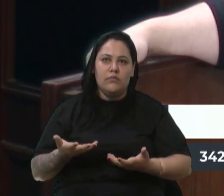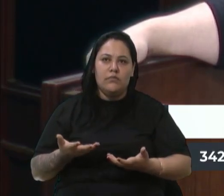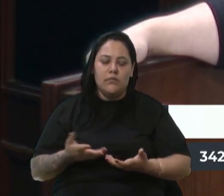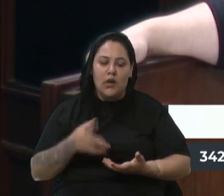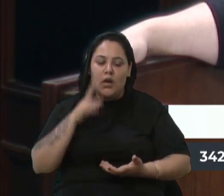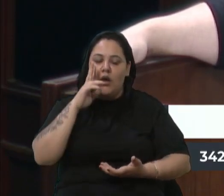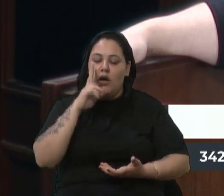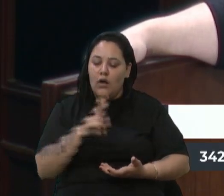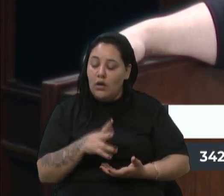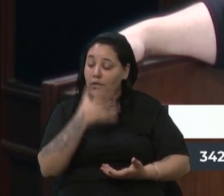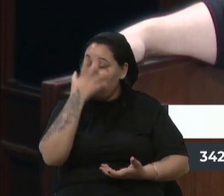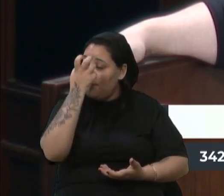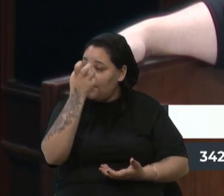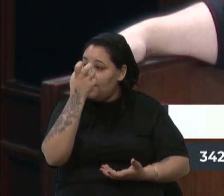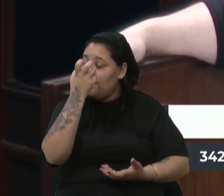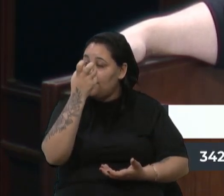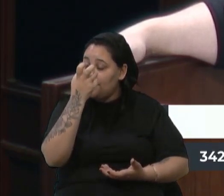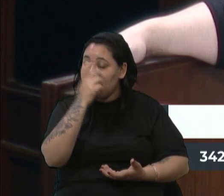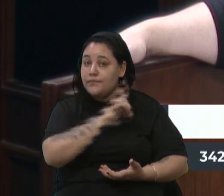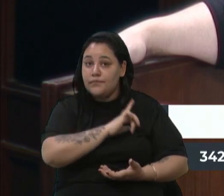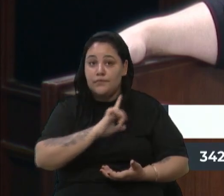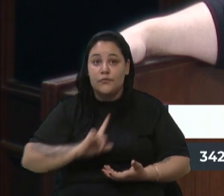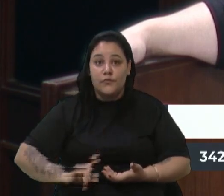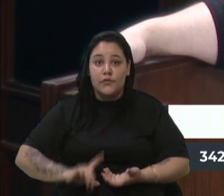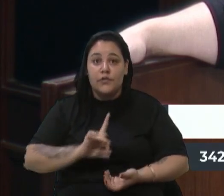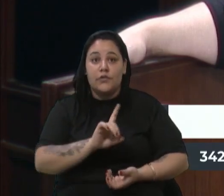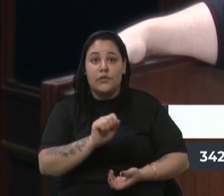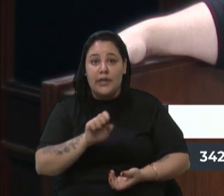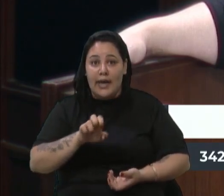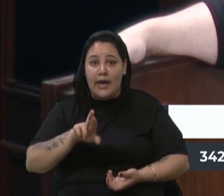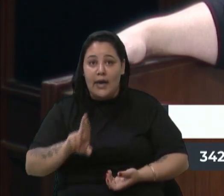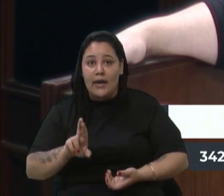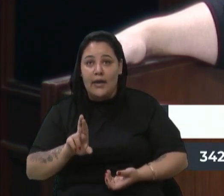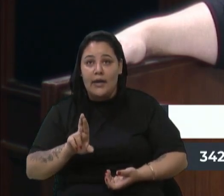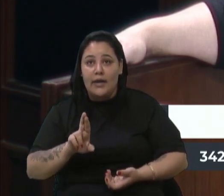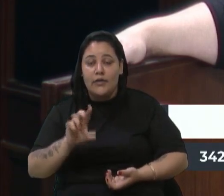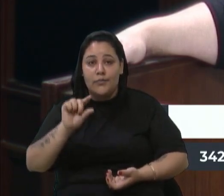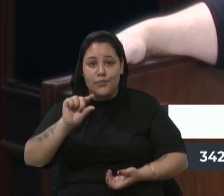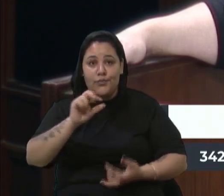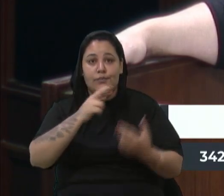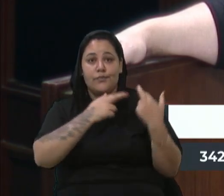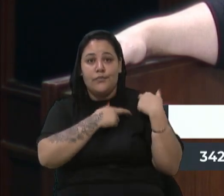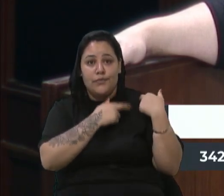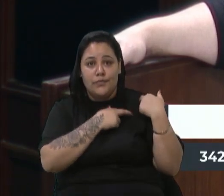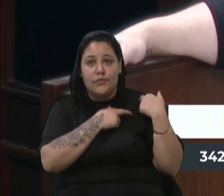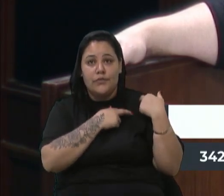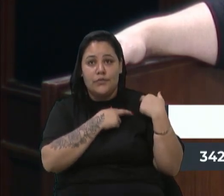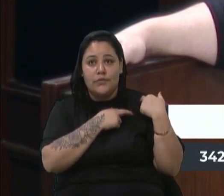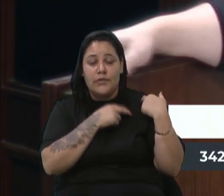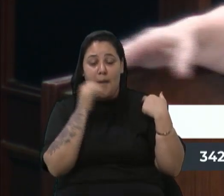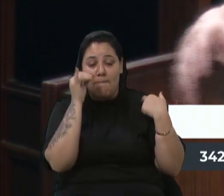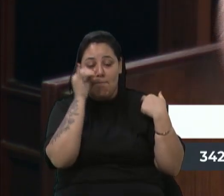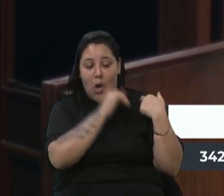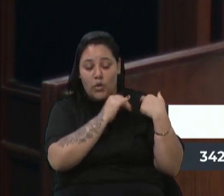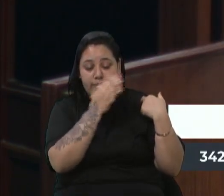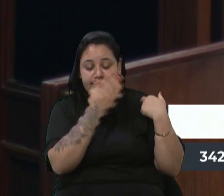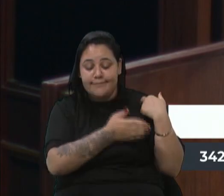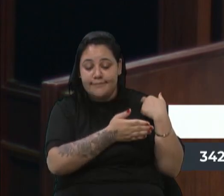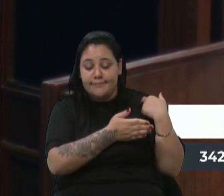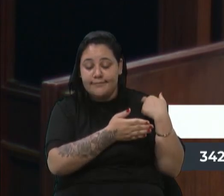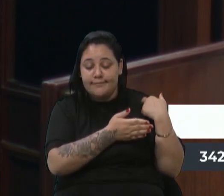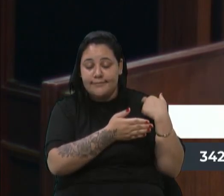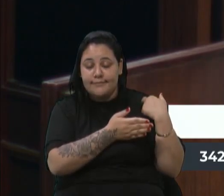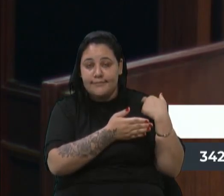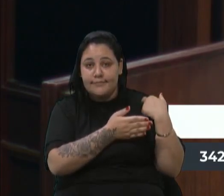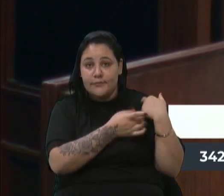fosse sério os governos e o Dair fosse um pouquinho responsável, não fosse essa porcaria que é, vocês não sabem o